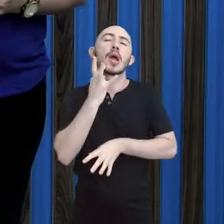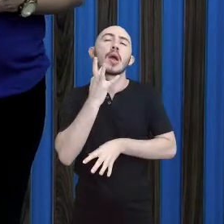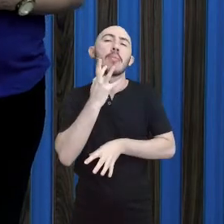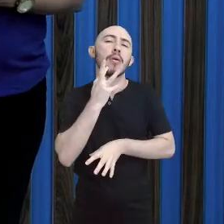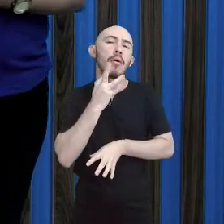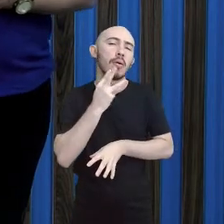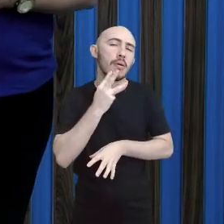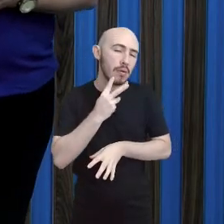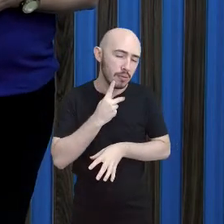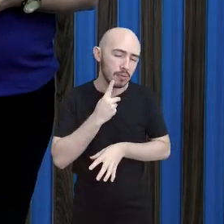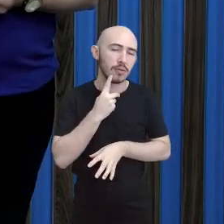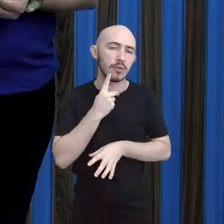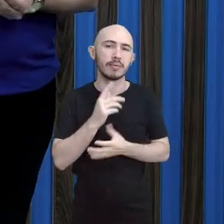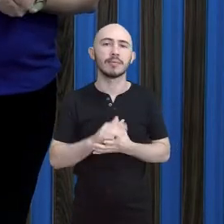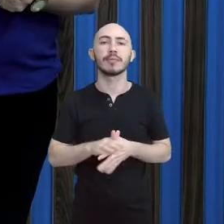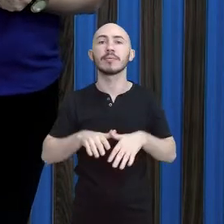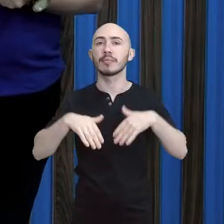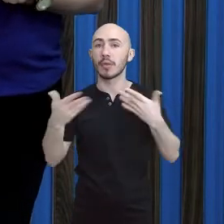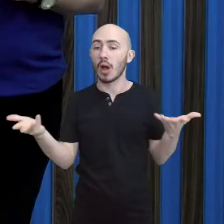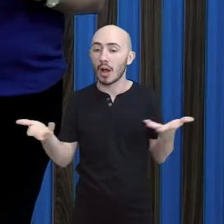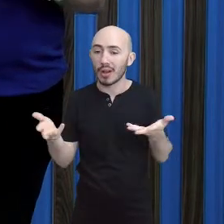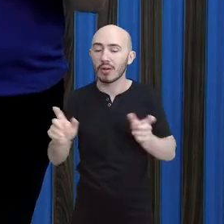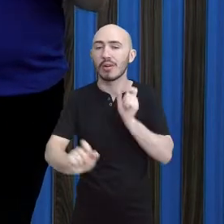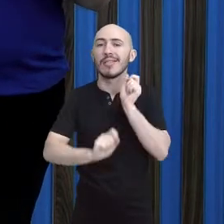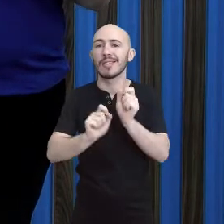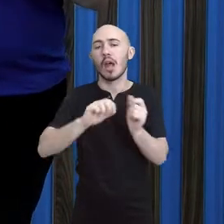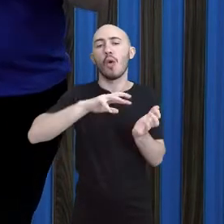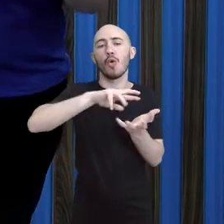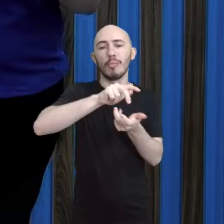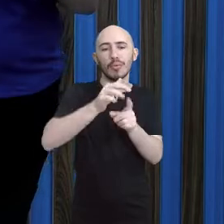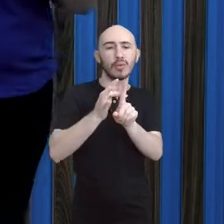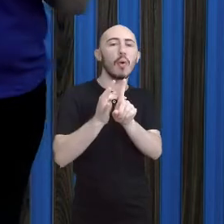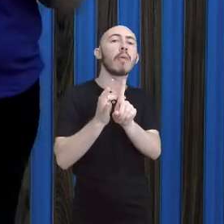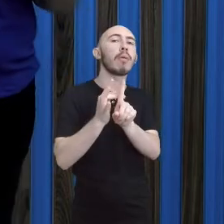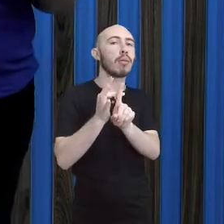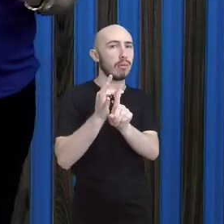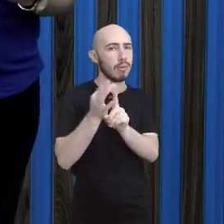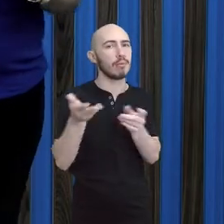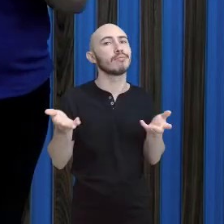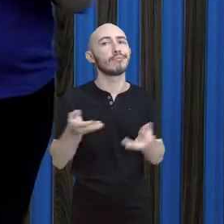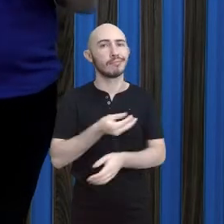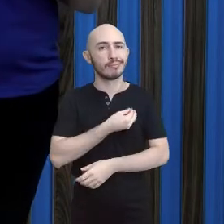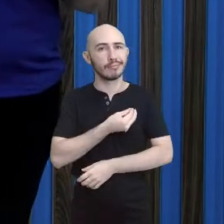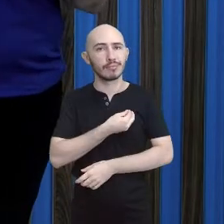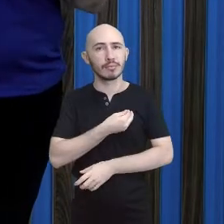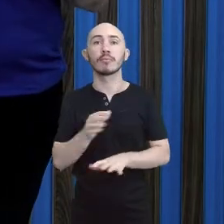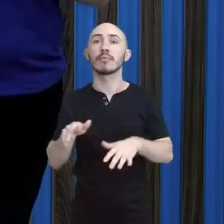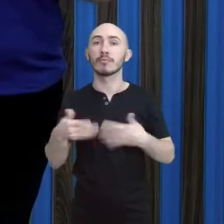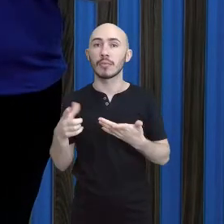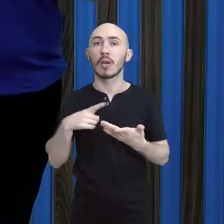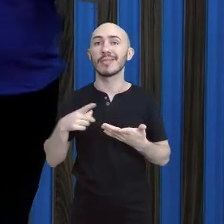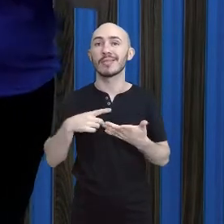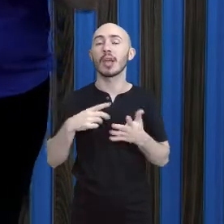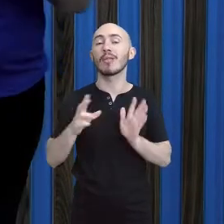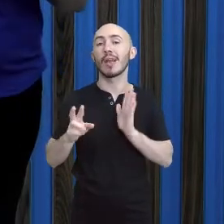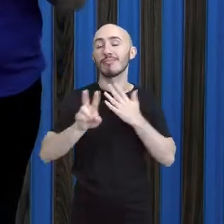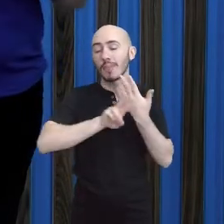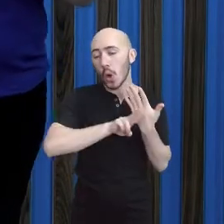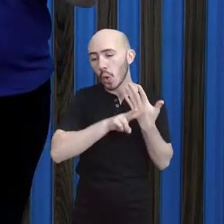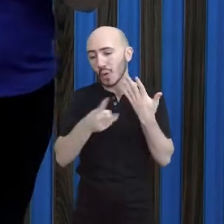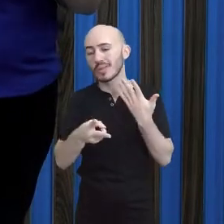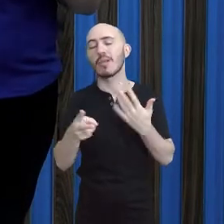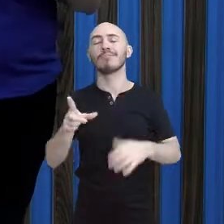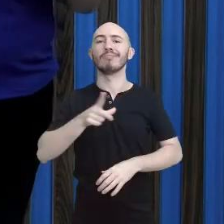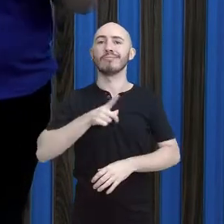do aquecimento, né? Vocês veem que as consequências do aquecimento estão sendo muito rápidas,